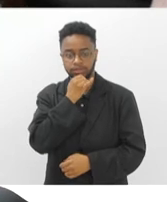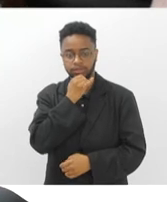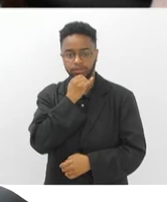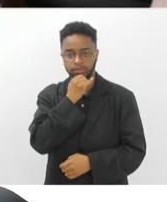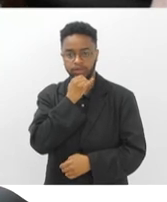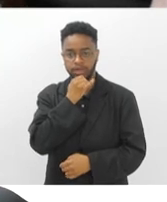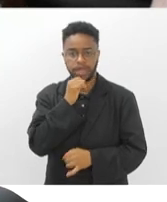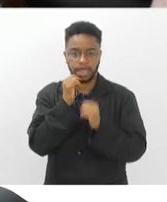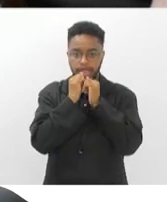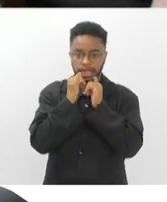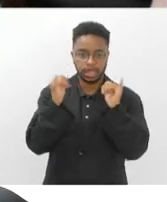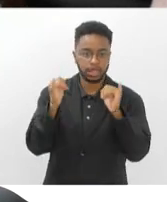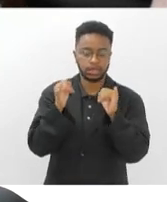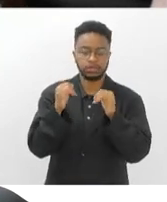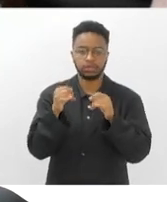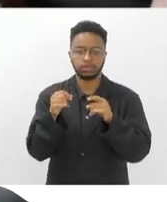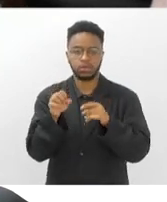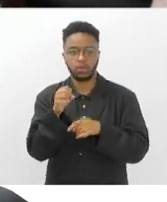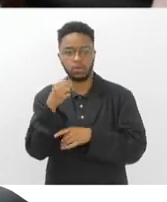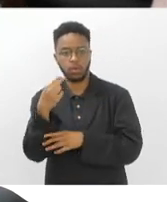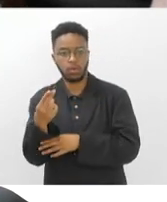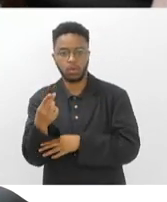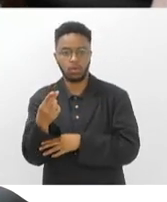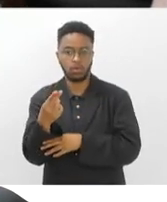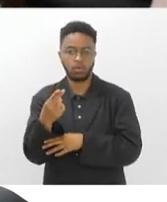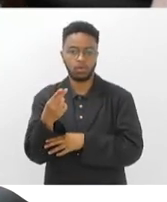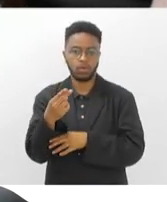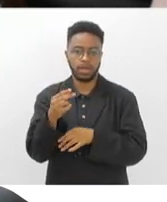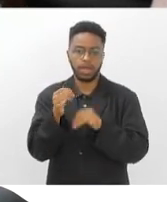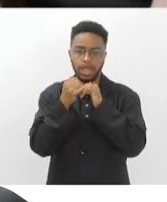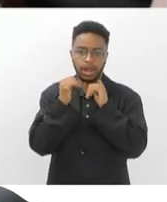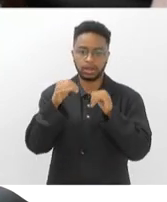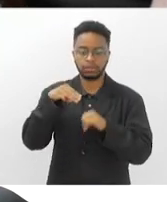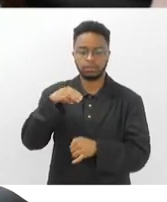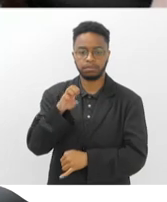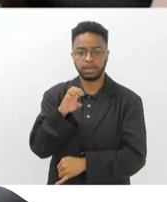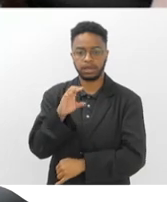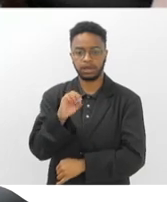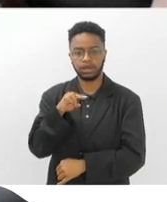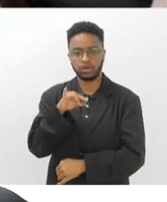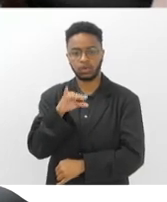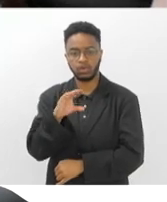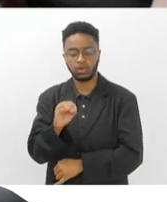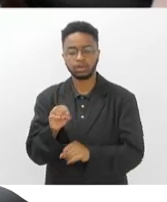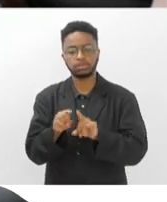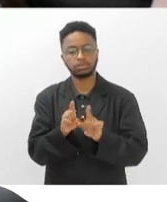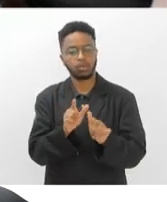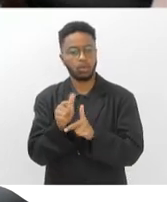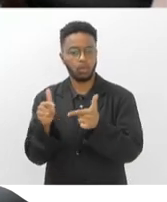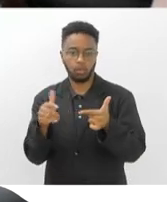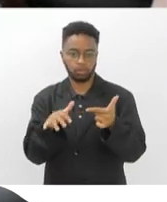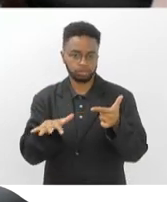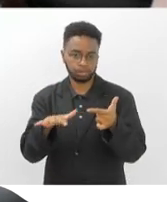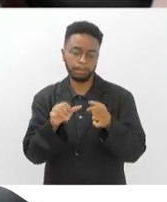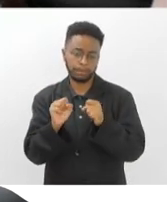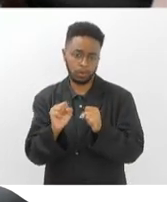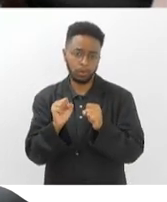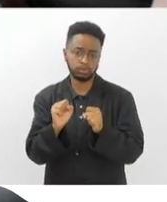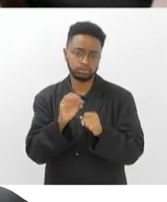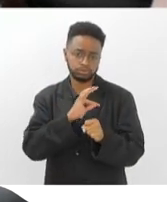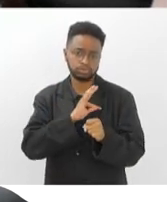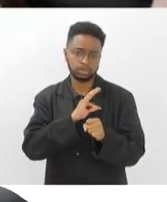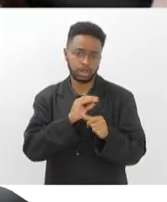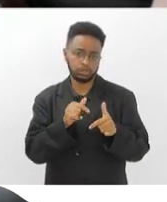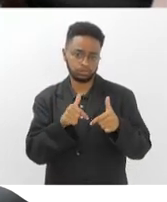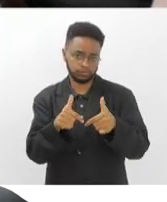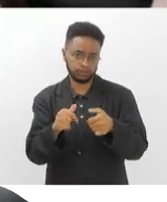instalações elétricas, as instalações eletromecânicas e até outras. Aí eu pedi, né, já